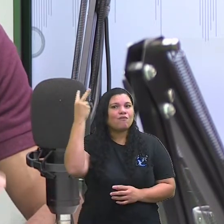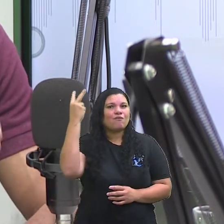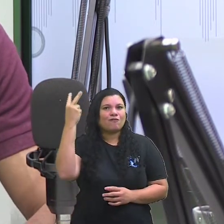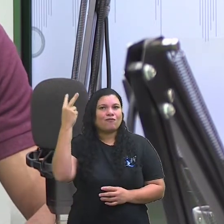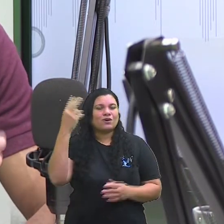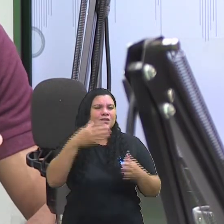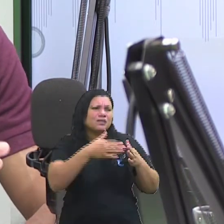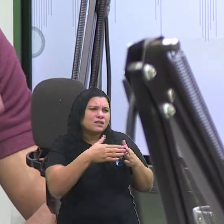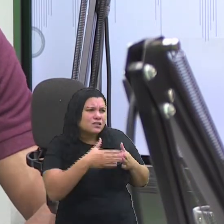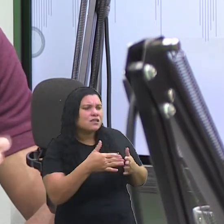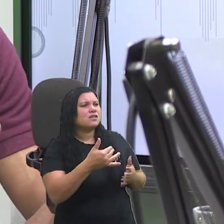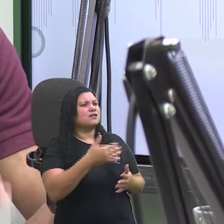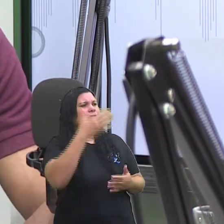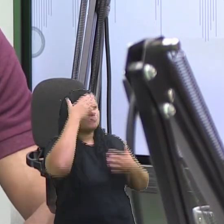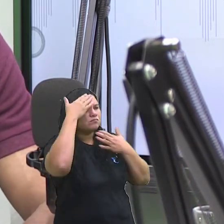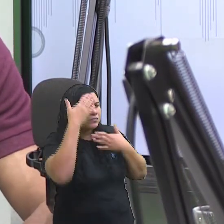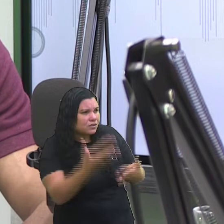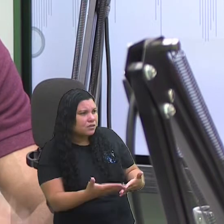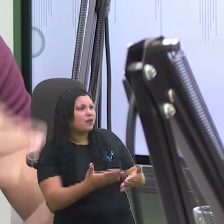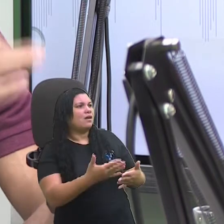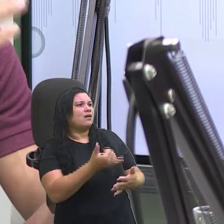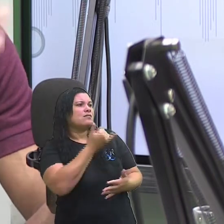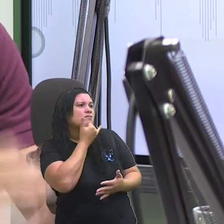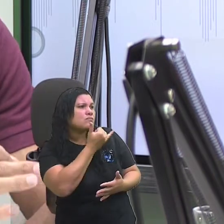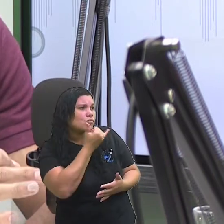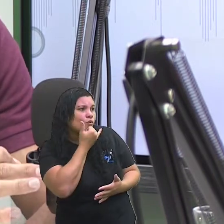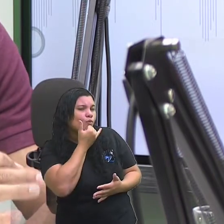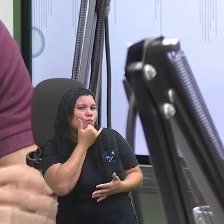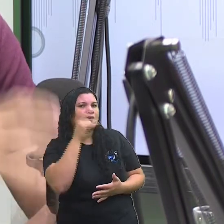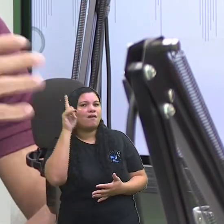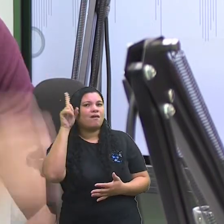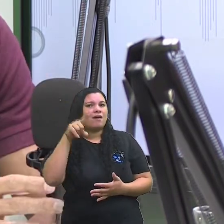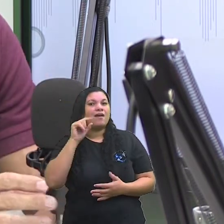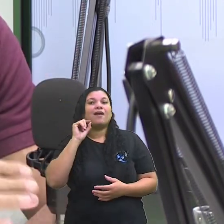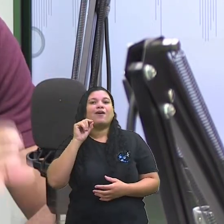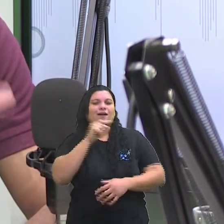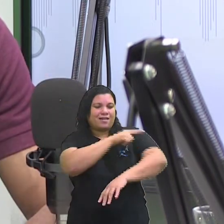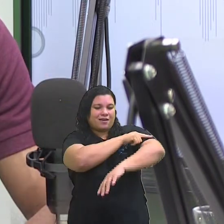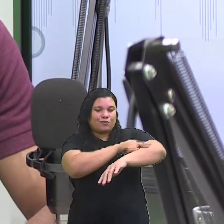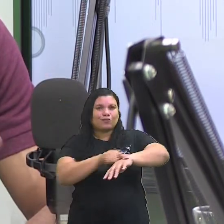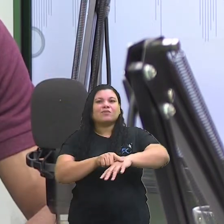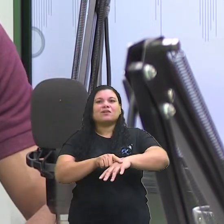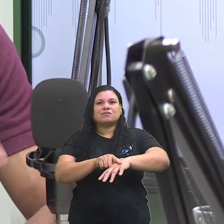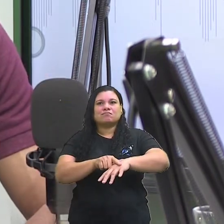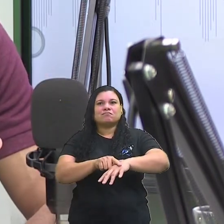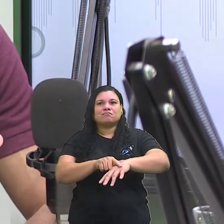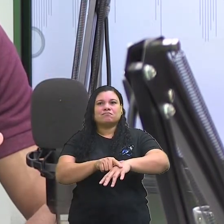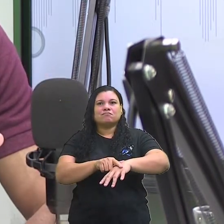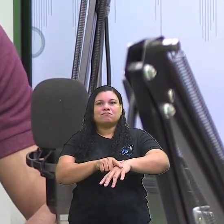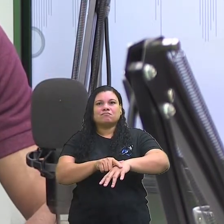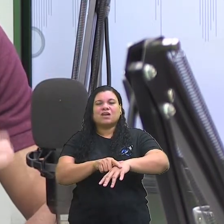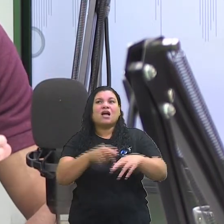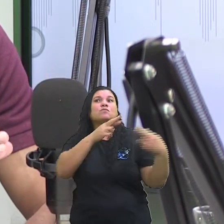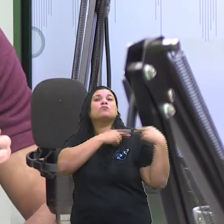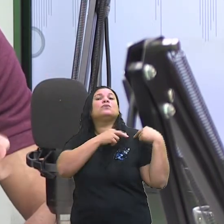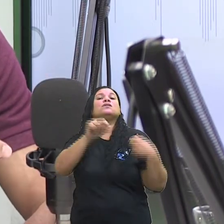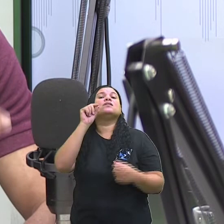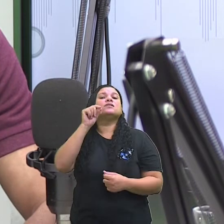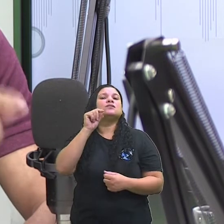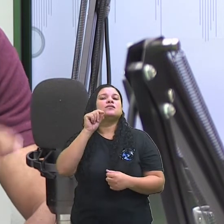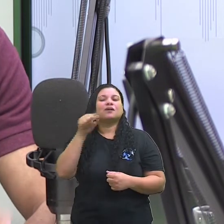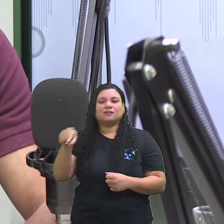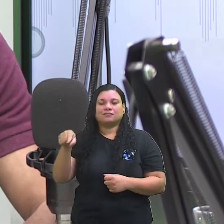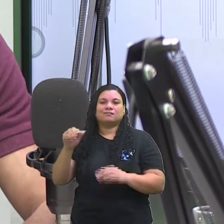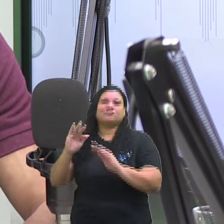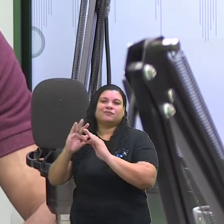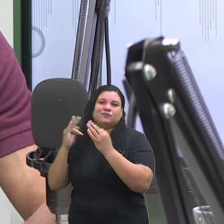Pai e mãe têm que se sentar com os filhos e ensinar. Ah, não tem tempo. Arranja um tempo. Porque dessa maneira